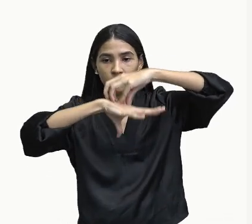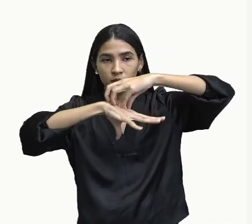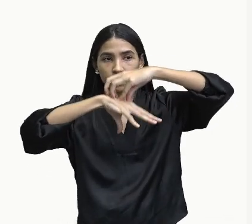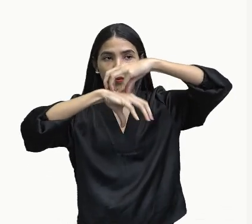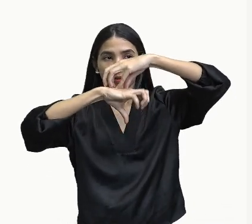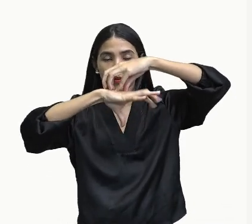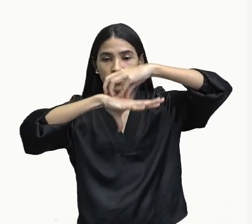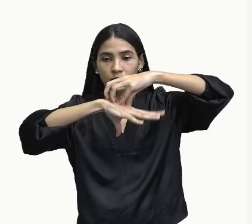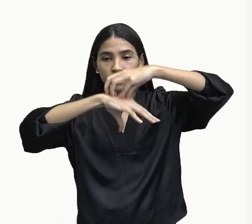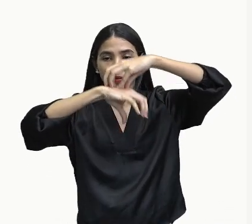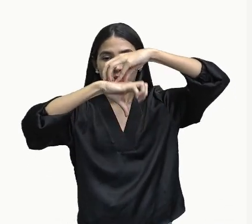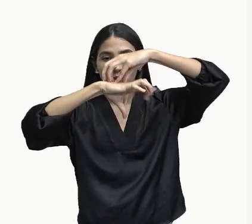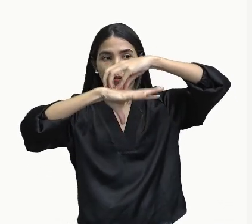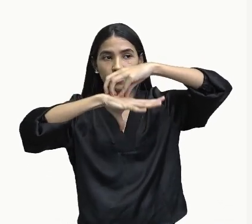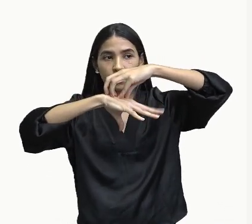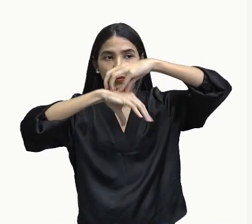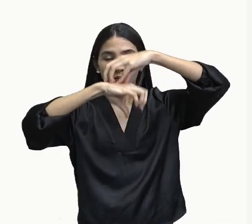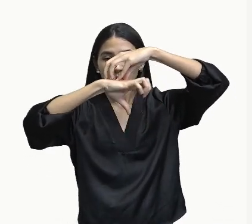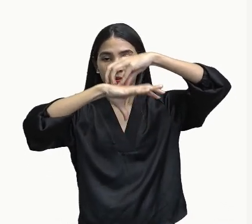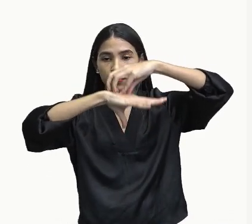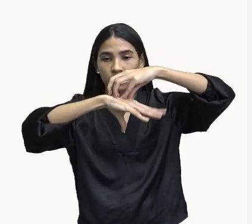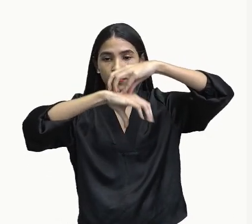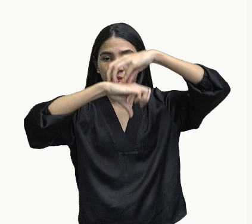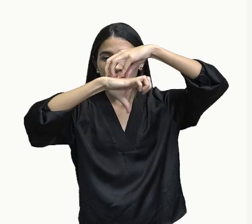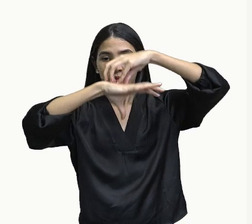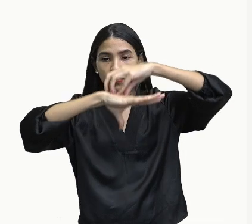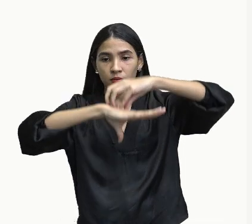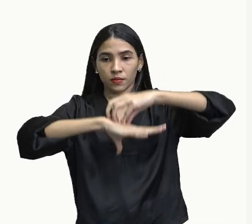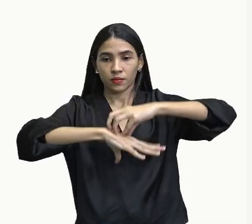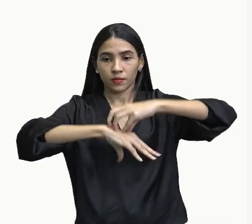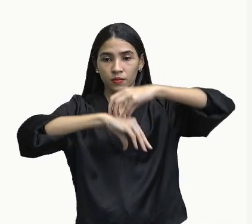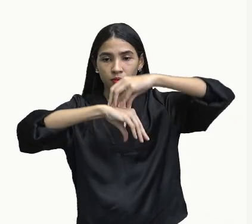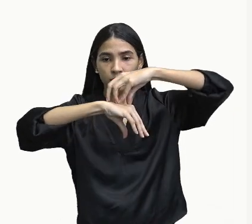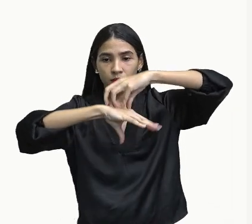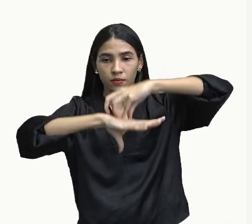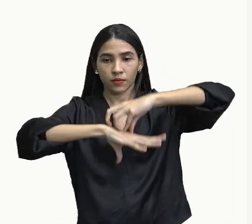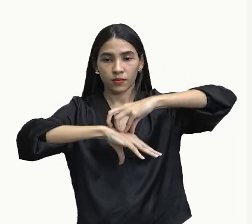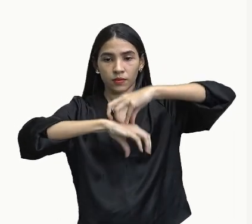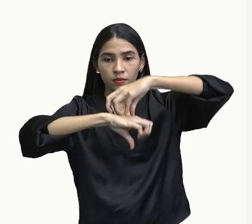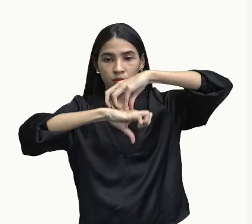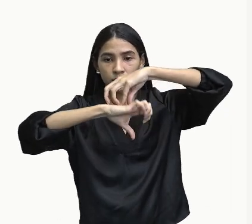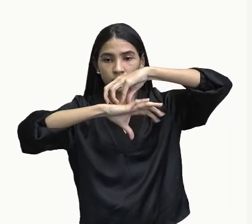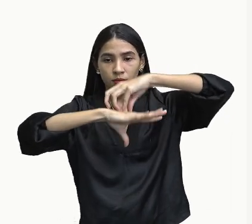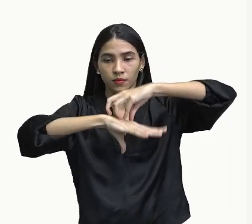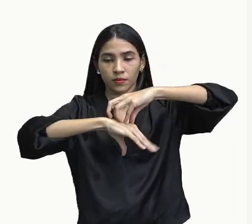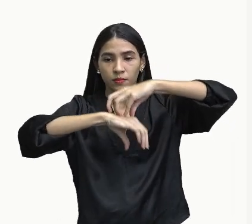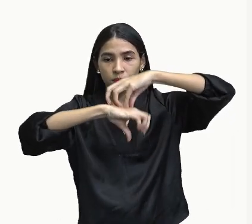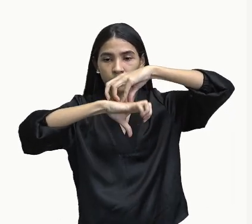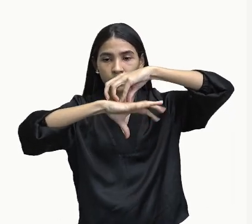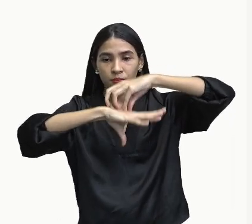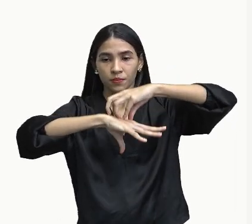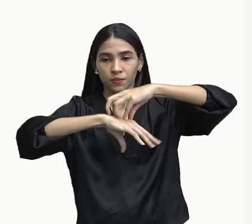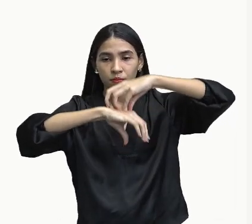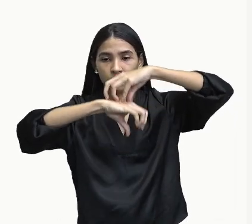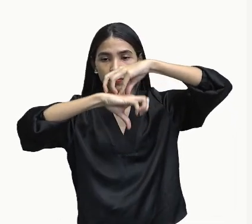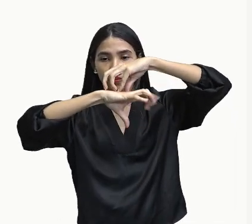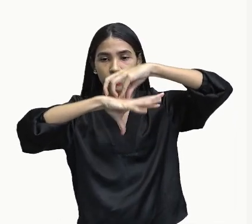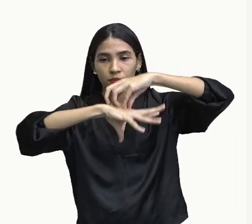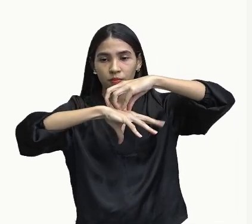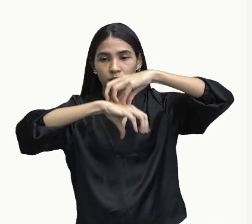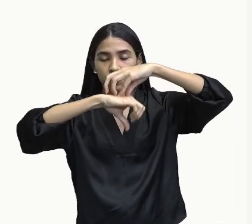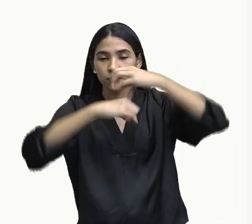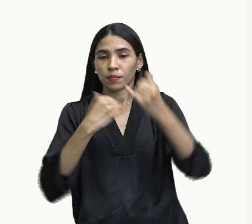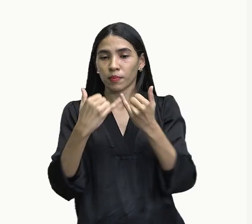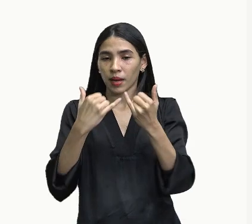subindo. E esse empuxo, fisicamente, pelo esquema está sendo representado aí, é como se